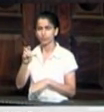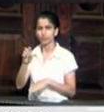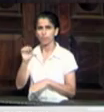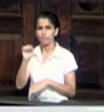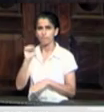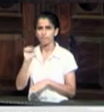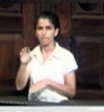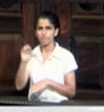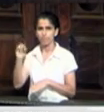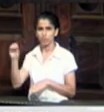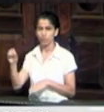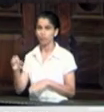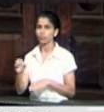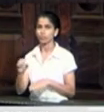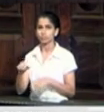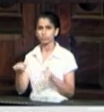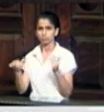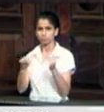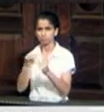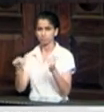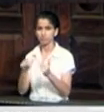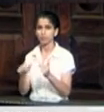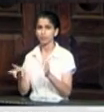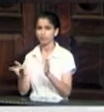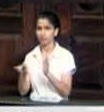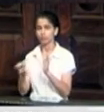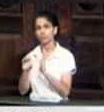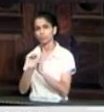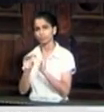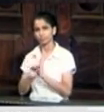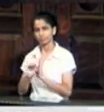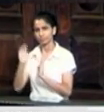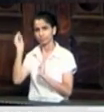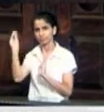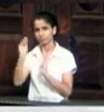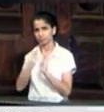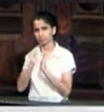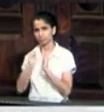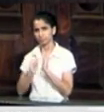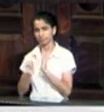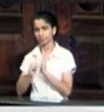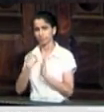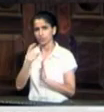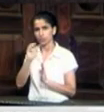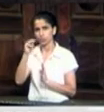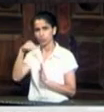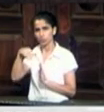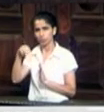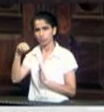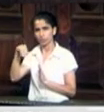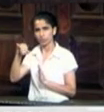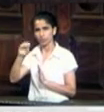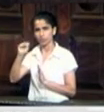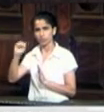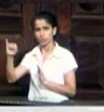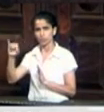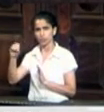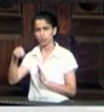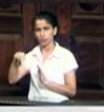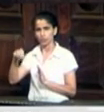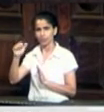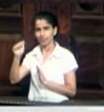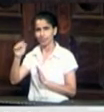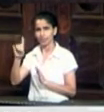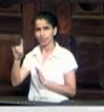cargos comissionados, ocupados por extraquadro, e só o Executivo tem